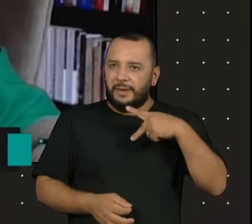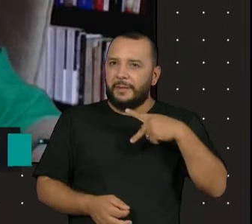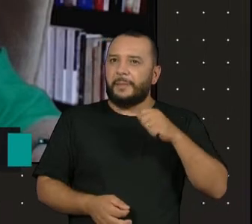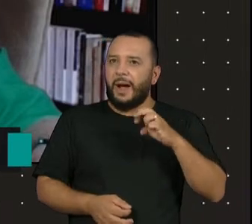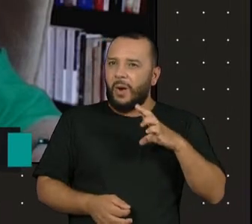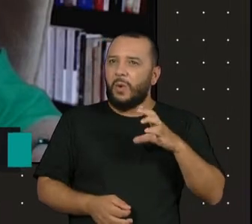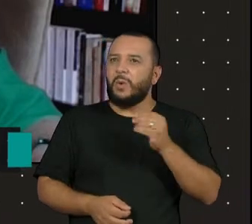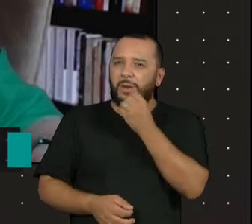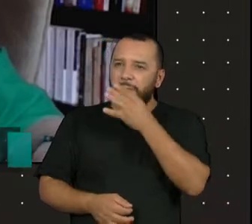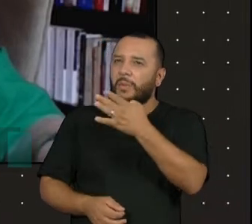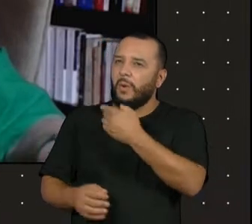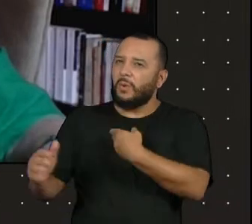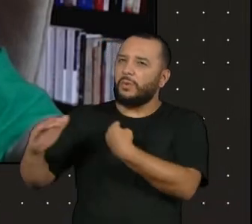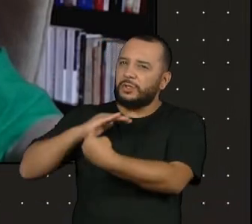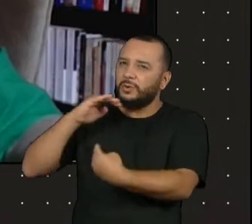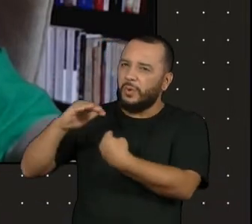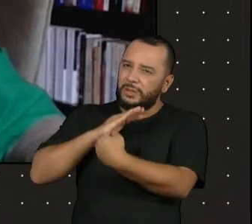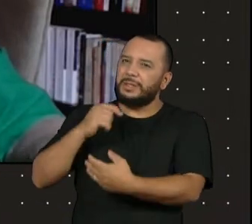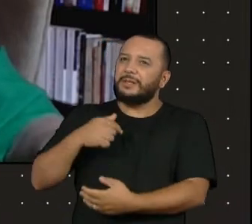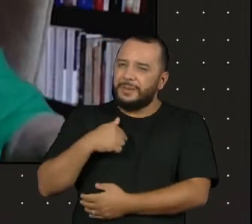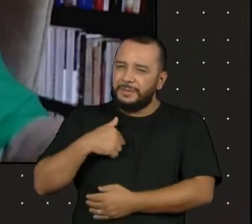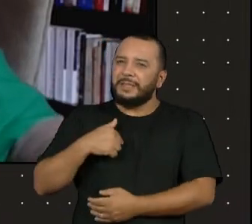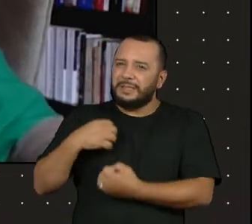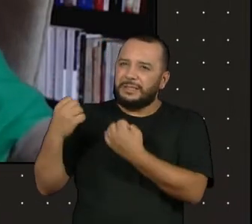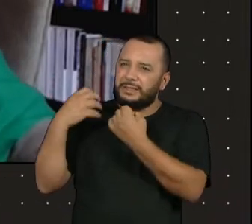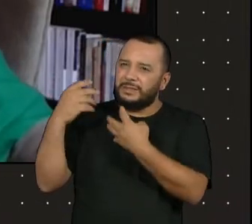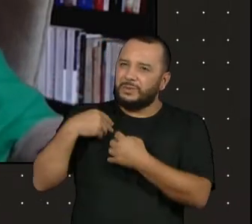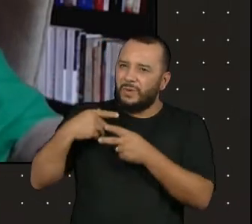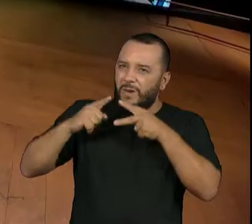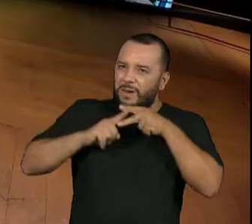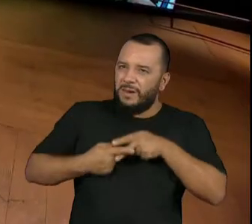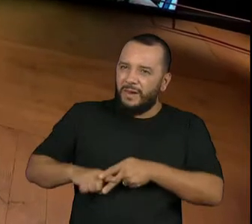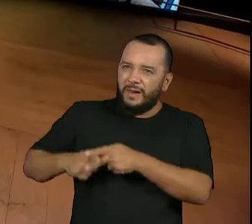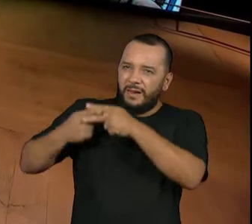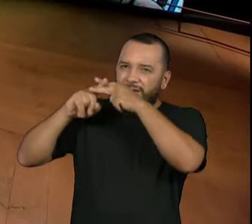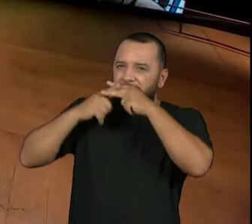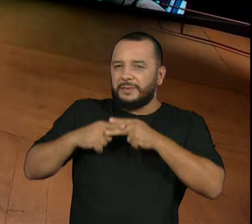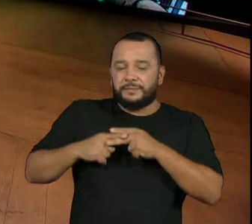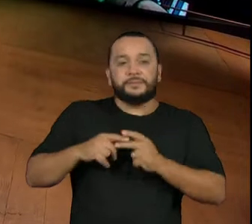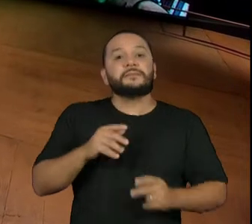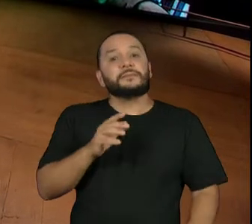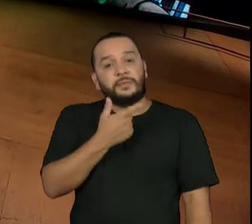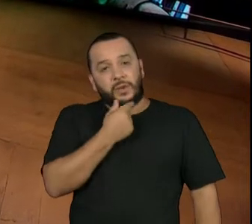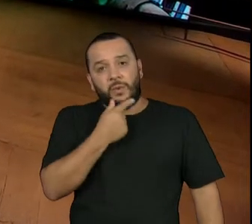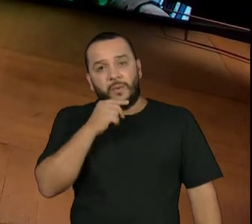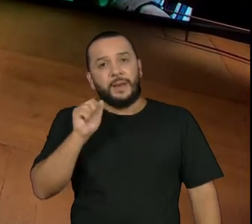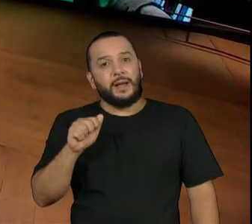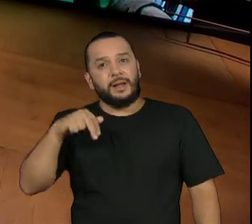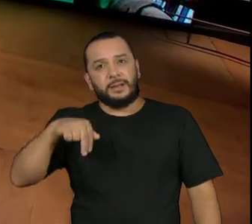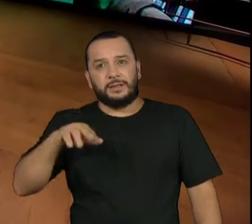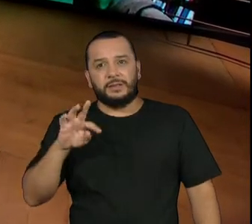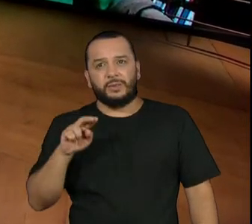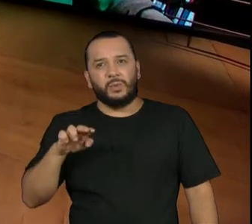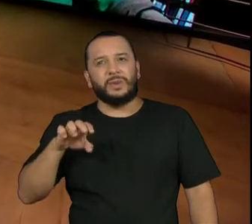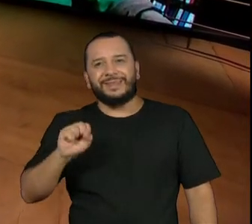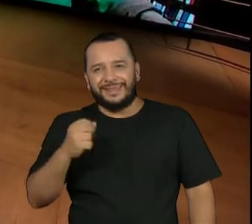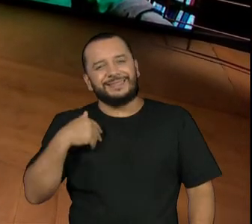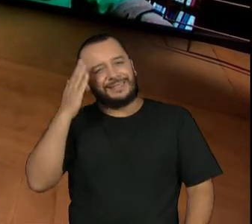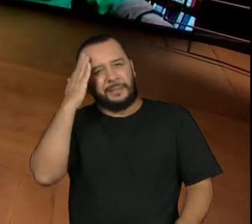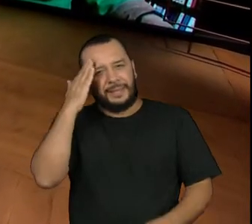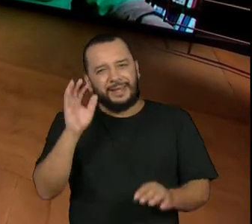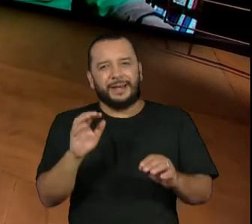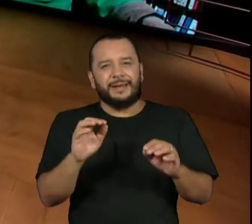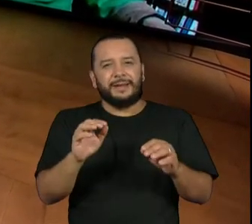das coisas assim melhores que os diretores da minha carreira inteira me falaram. O Antunes tinha essa delicadeza